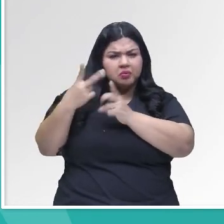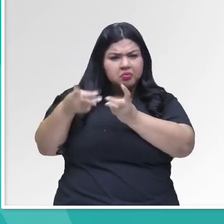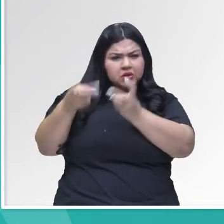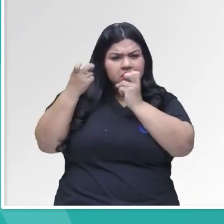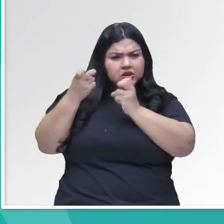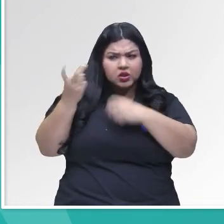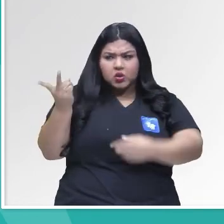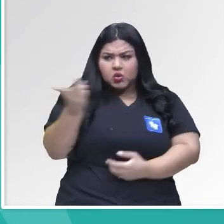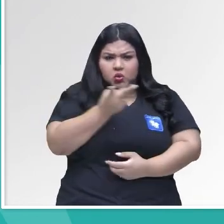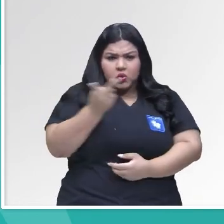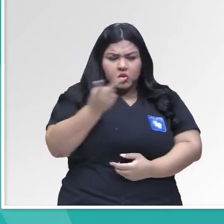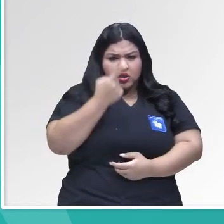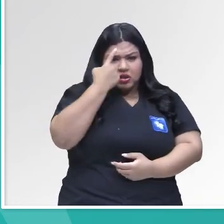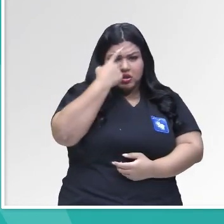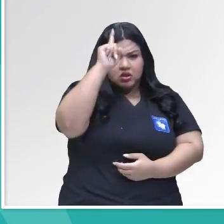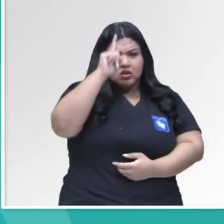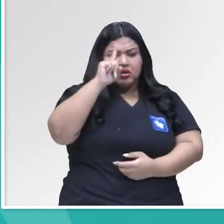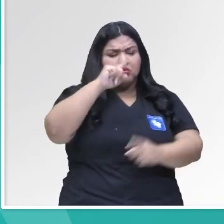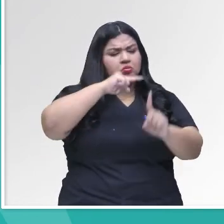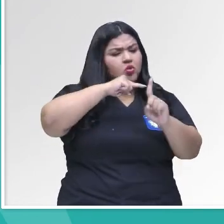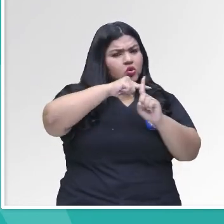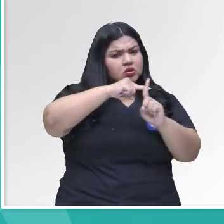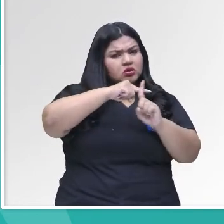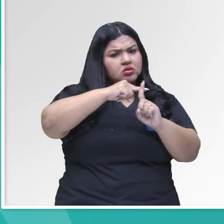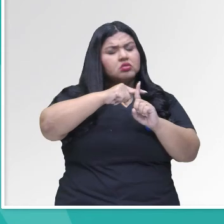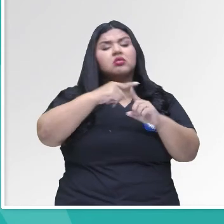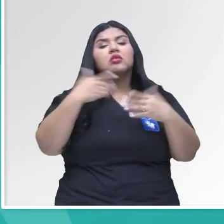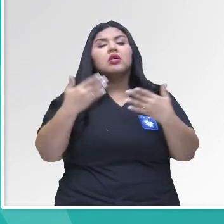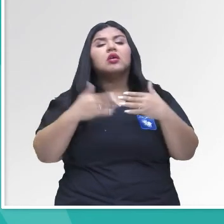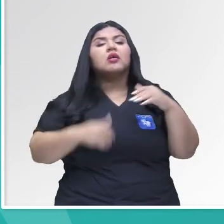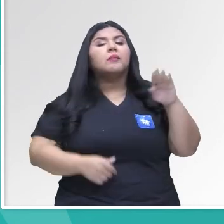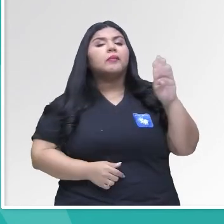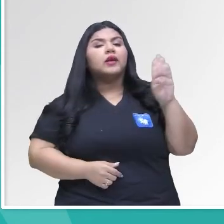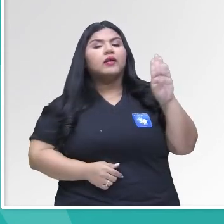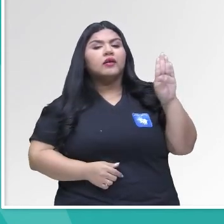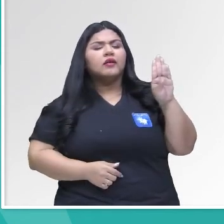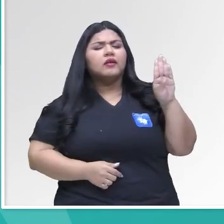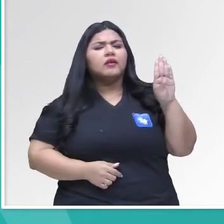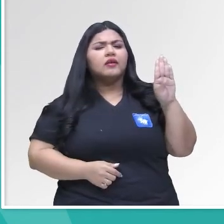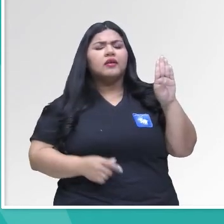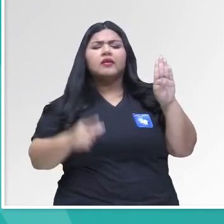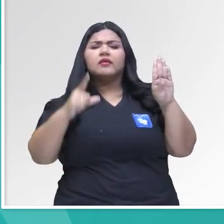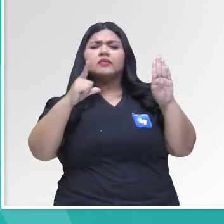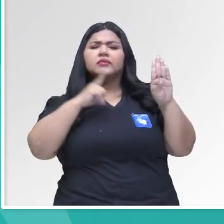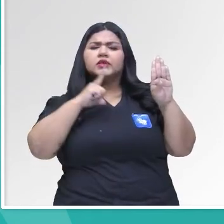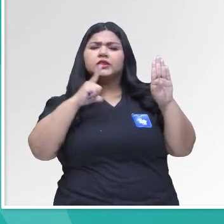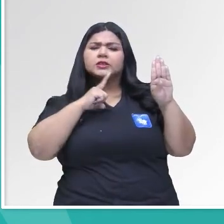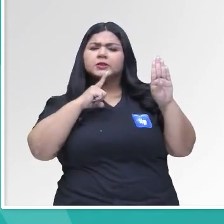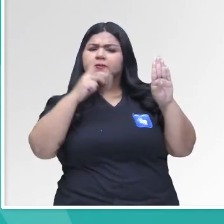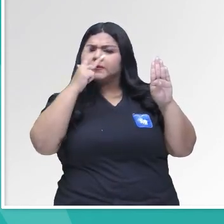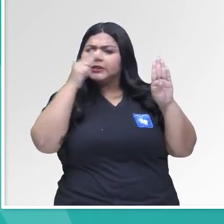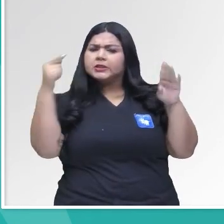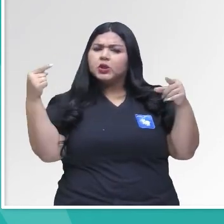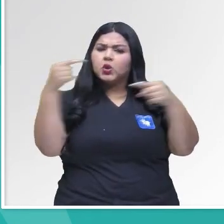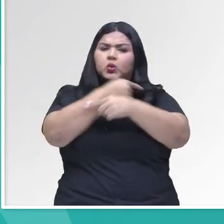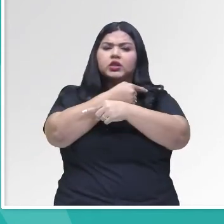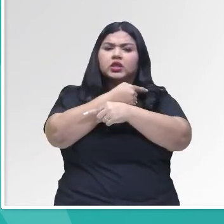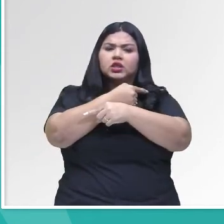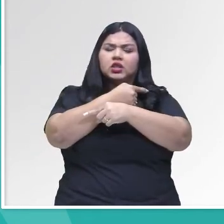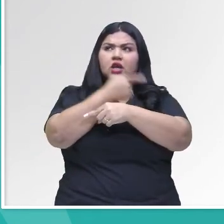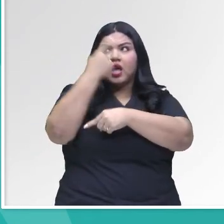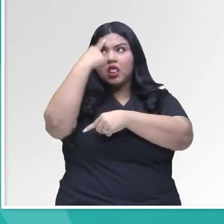duas ideias positivas. Olha essa letra B. Vê se a letra B tem um contraste, uma